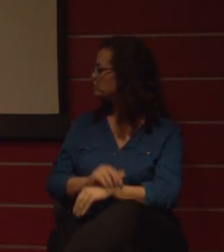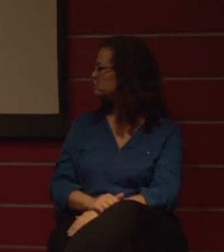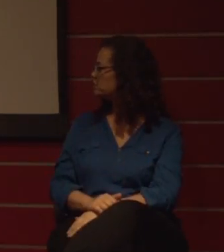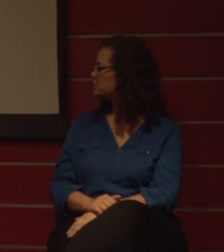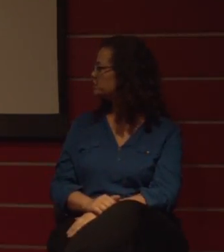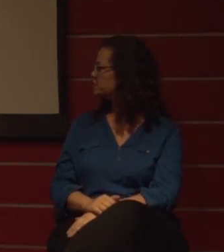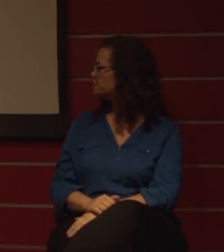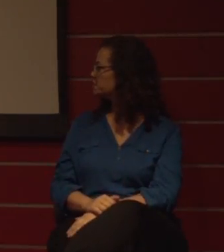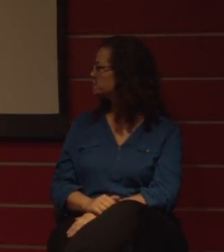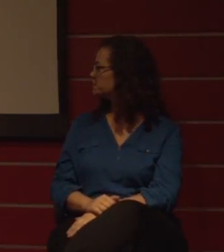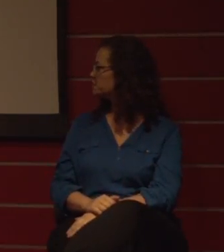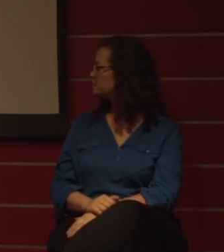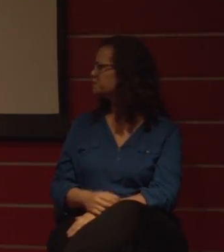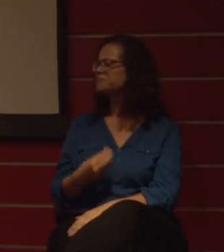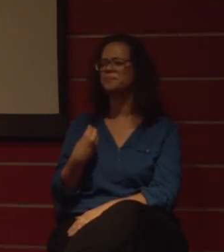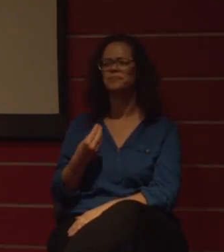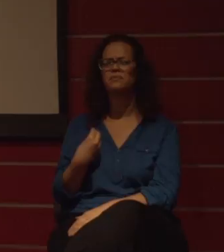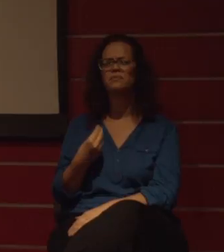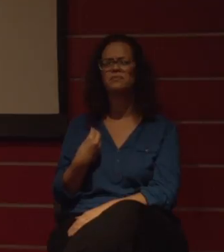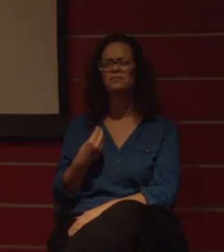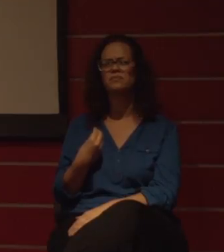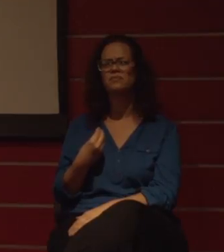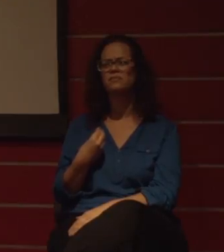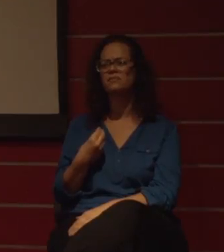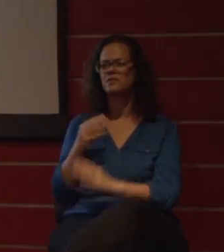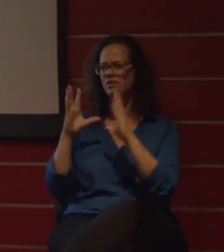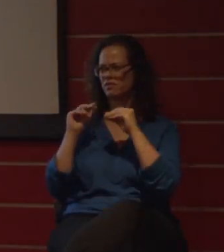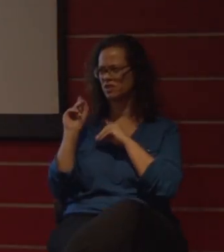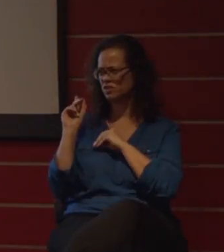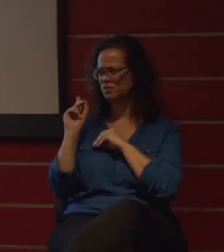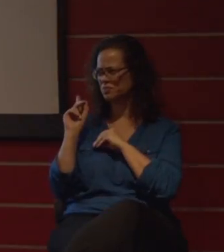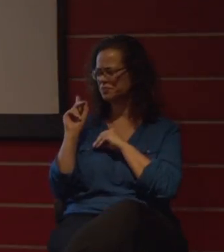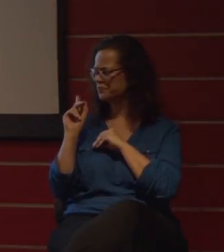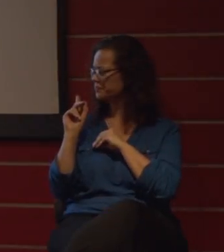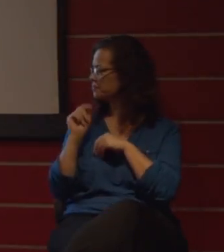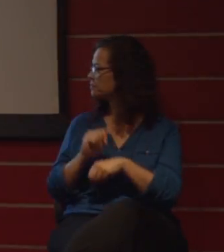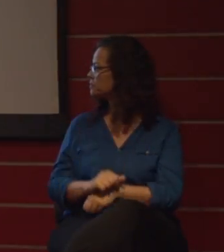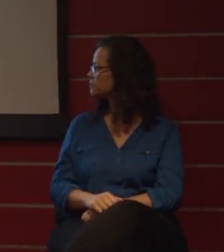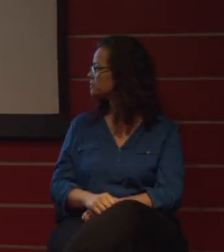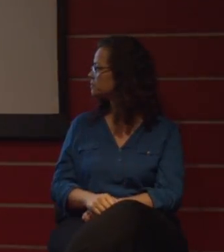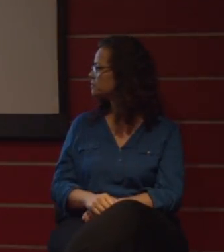Cadê como fecha aqui